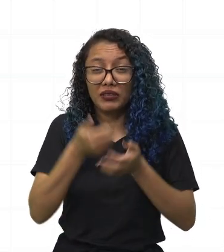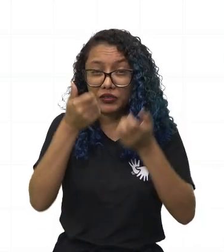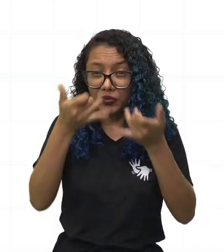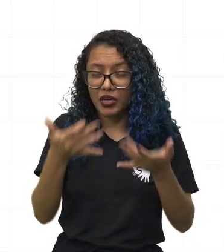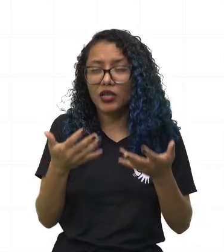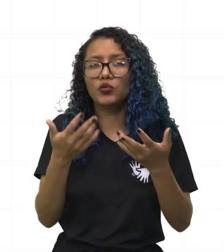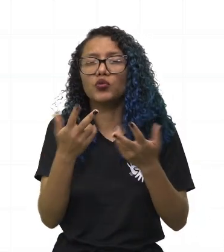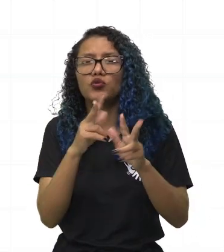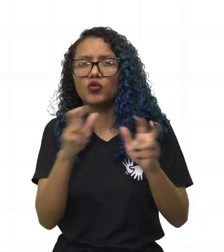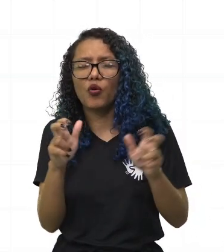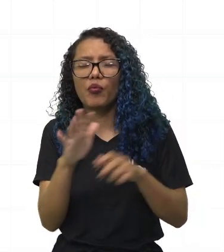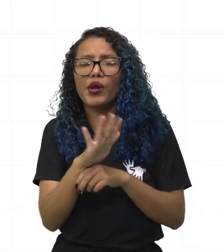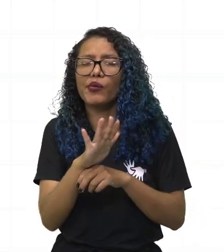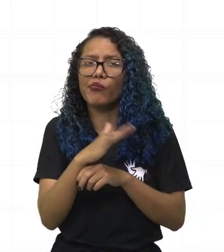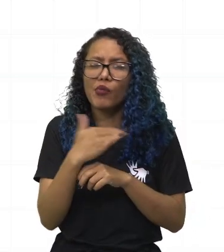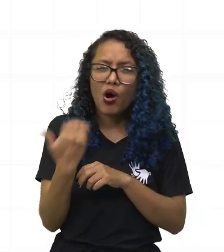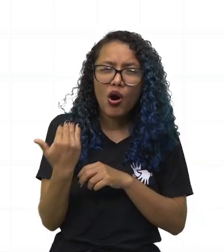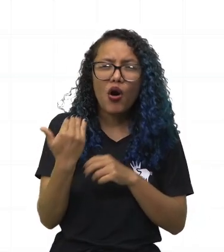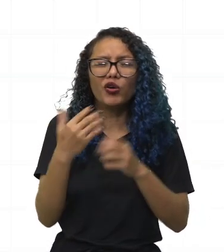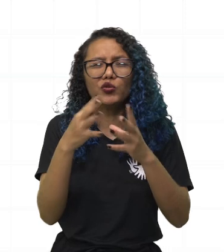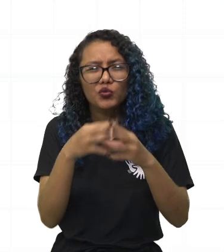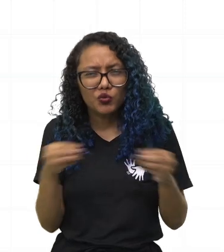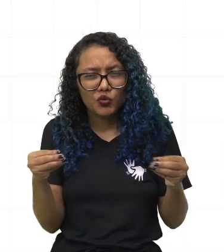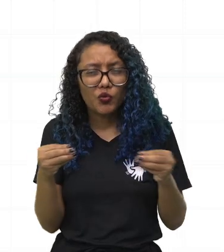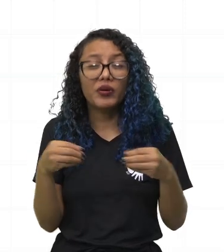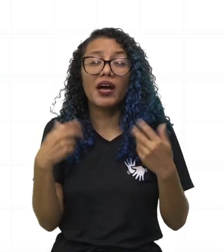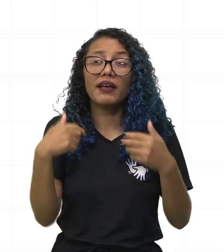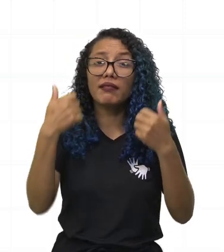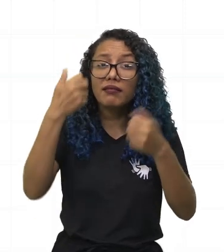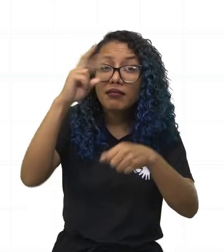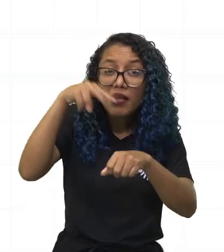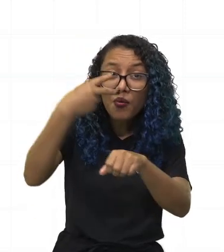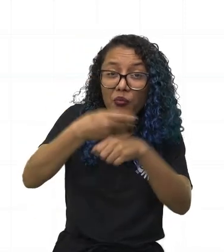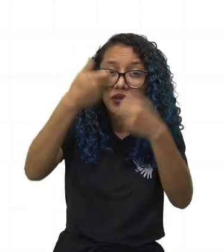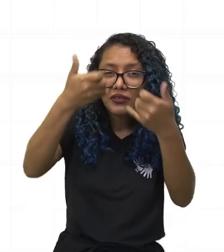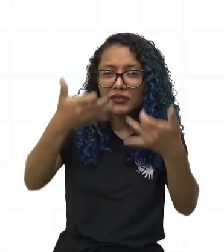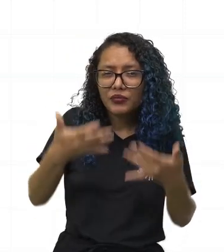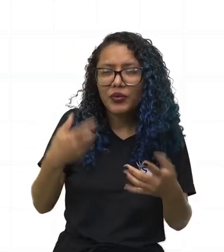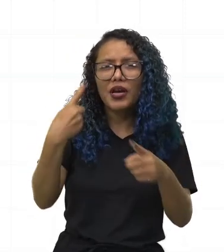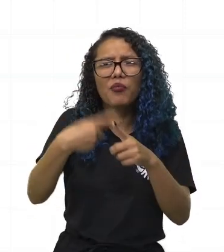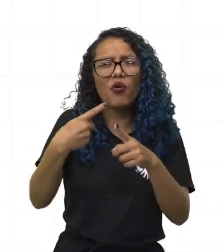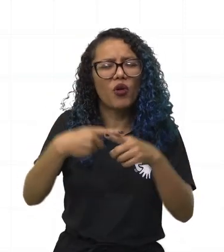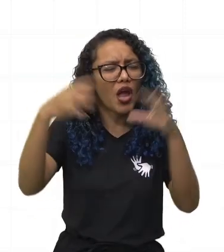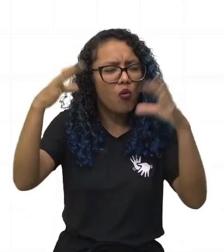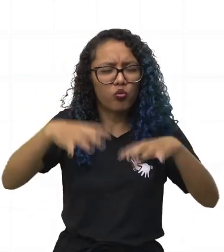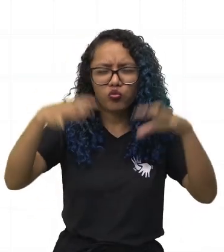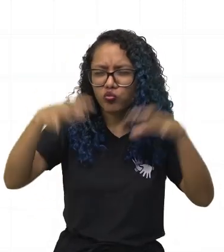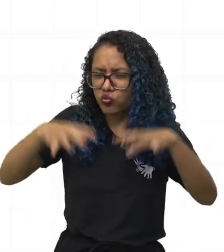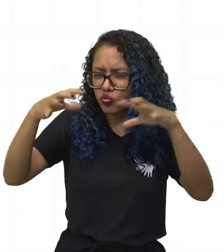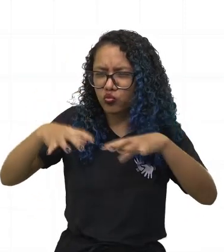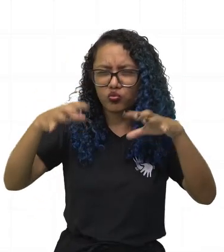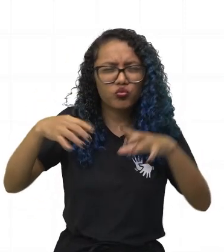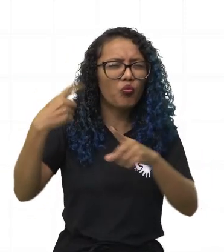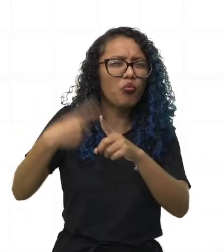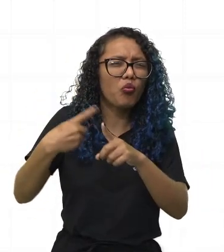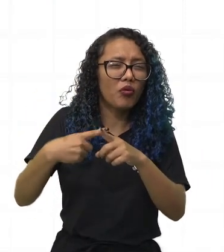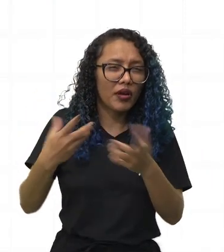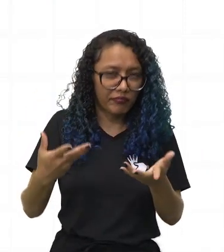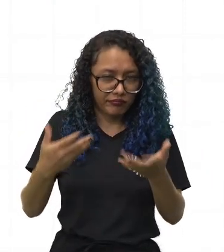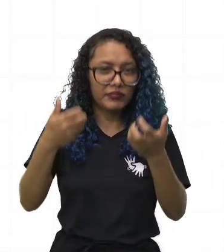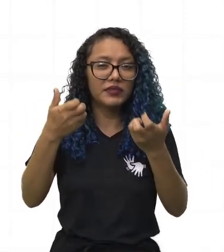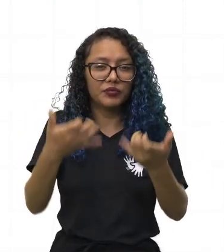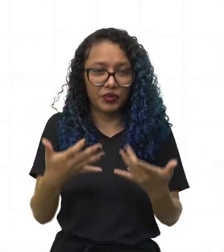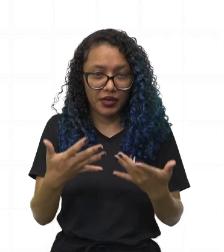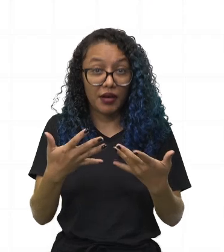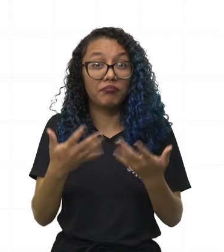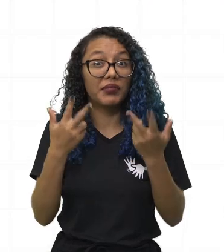e aí depois ele vem dizendo por que aconteceu tanta chuva, a chuva ser tão forte, certo? Então, vejam aí que o foco